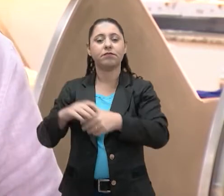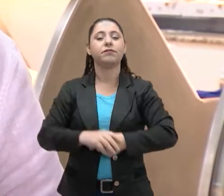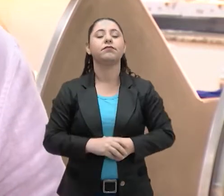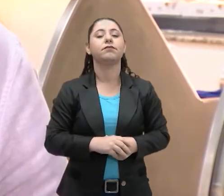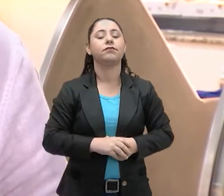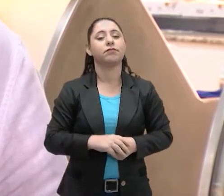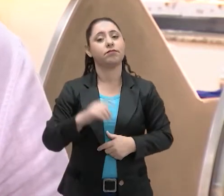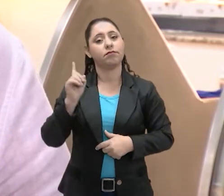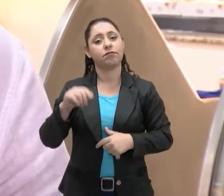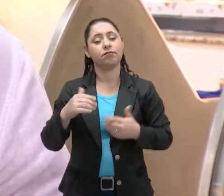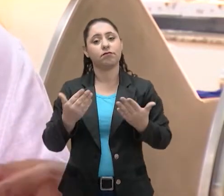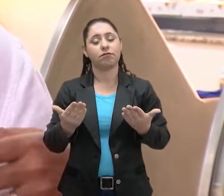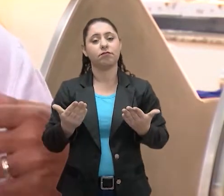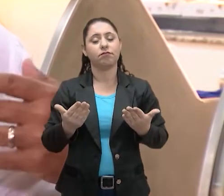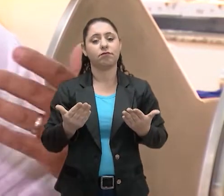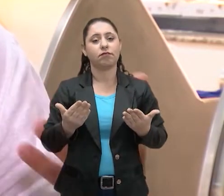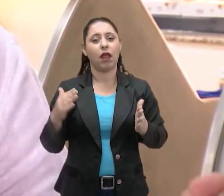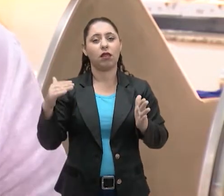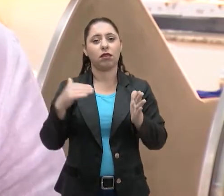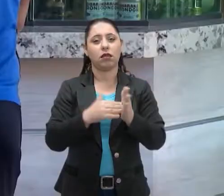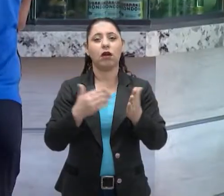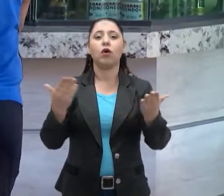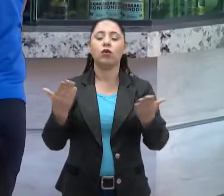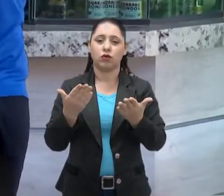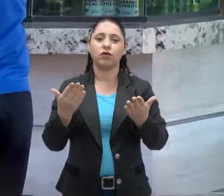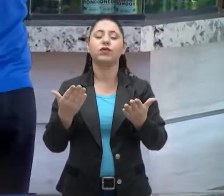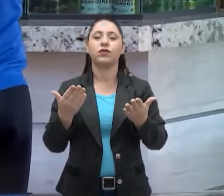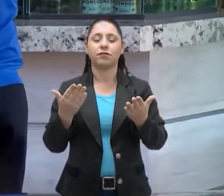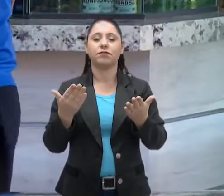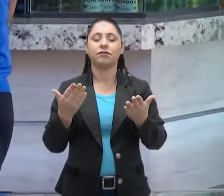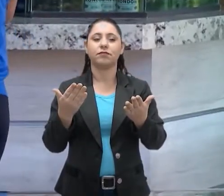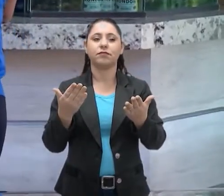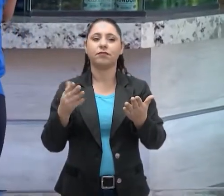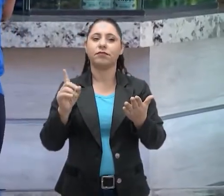né? Isso, até hoje